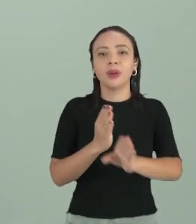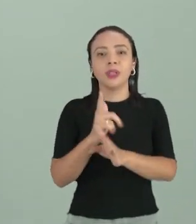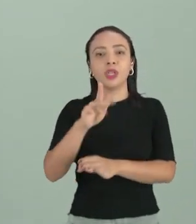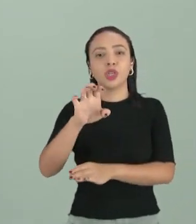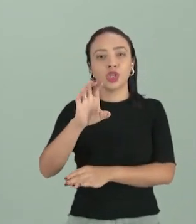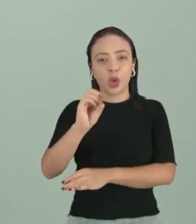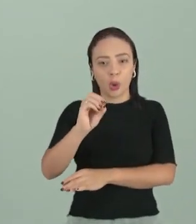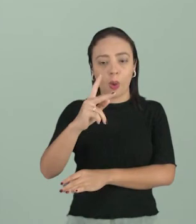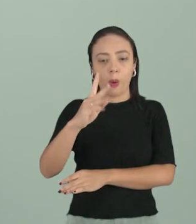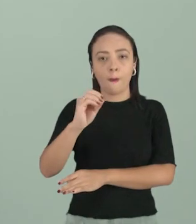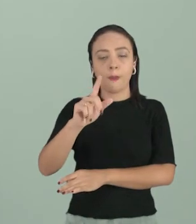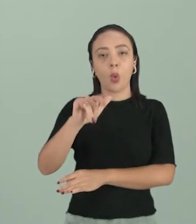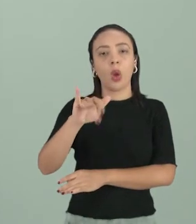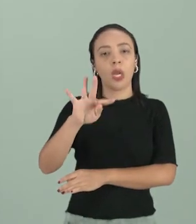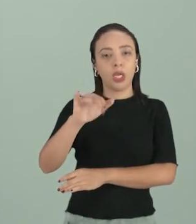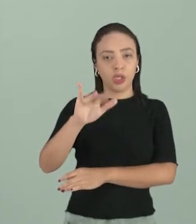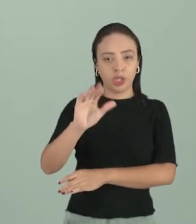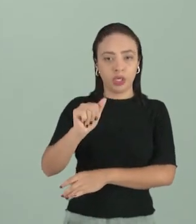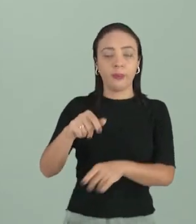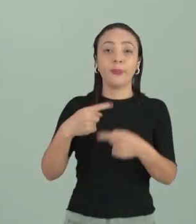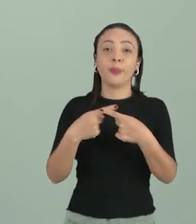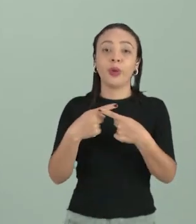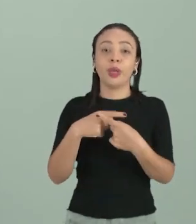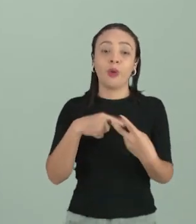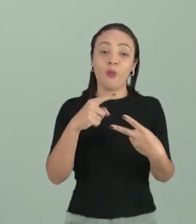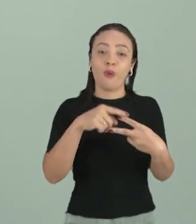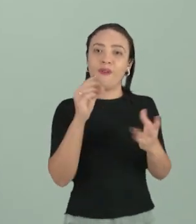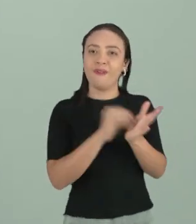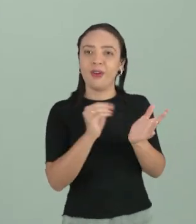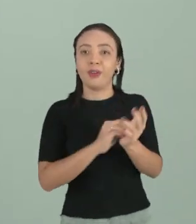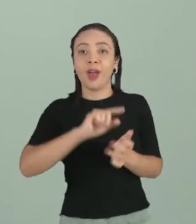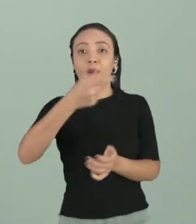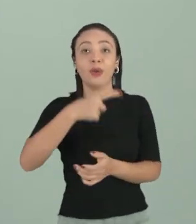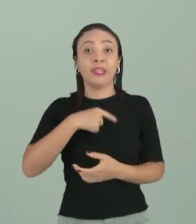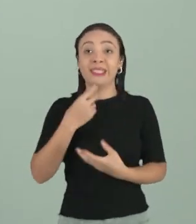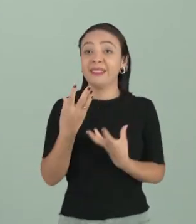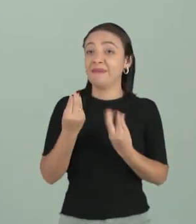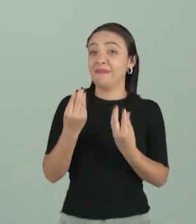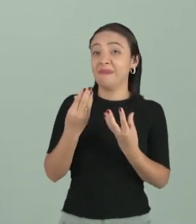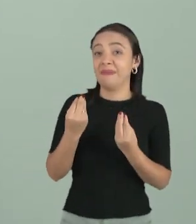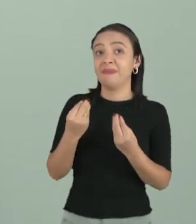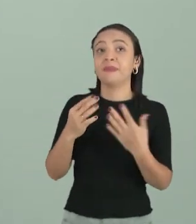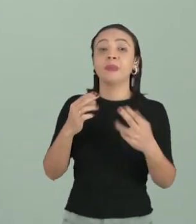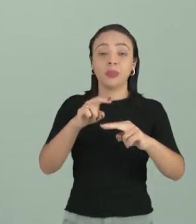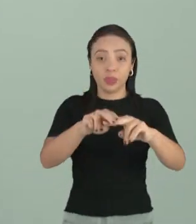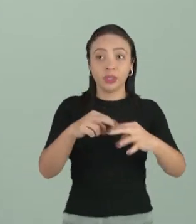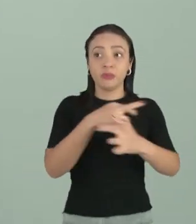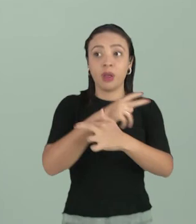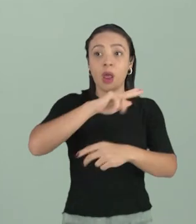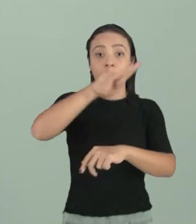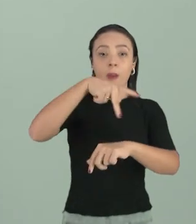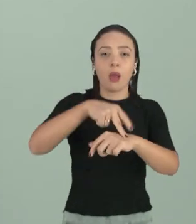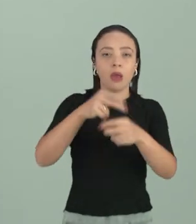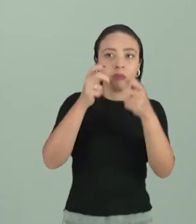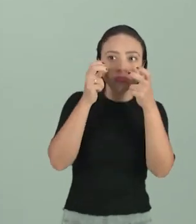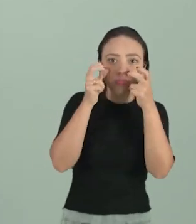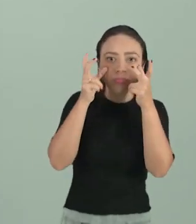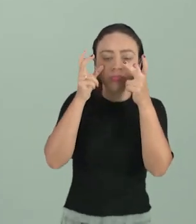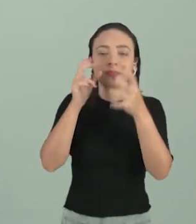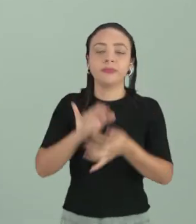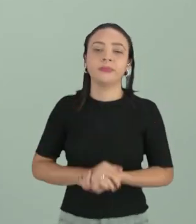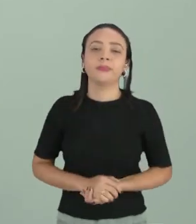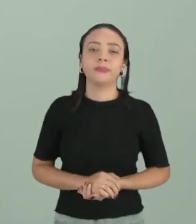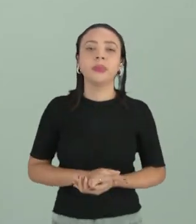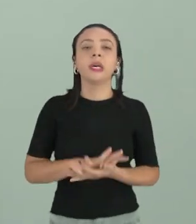do Oriente Médio, porque uma tem escassez e a outra tem abundância e é motivo das potências estarem de olho. E